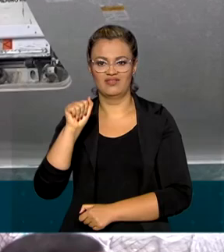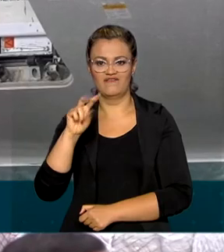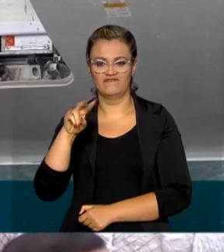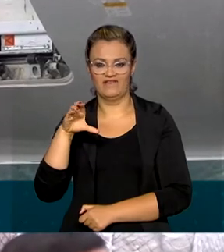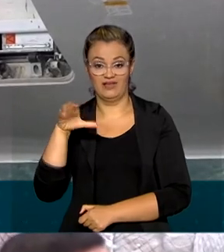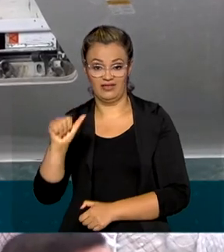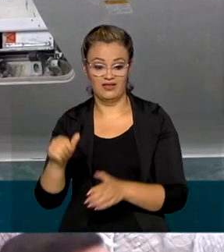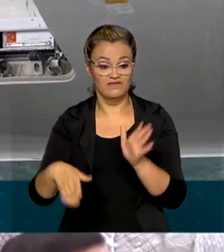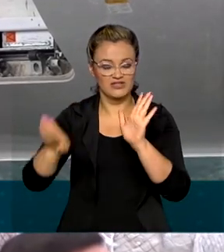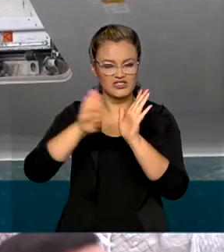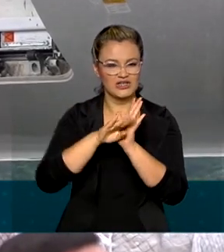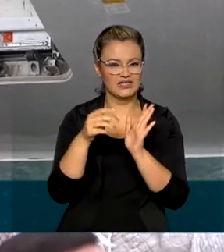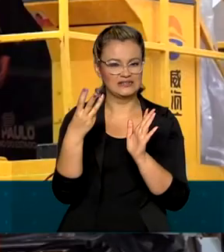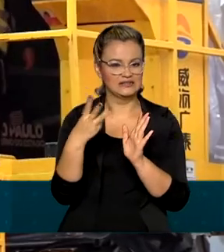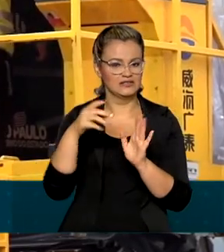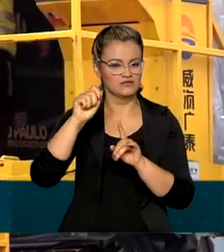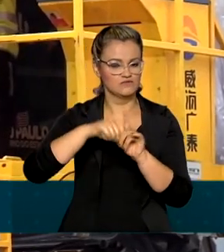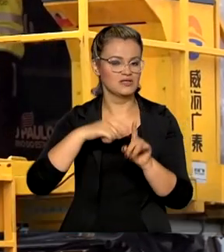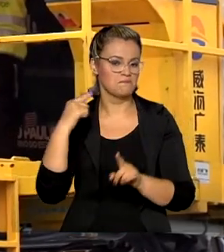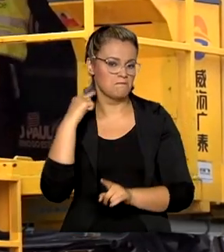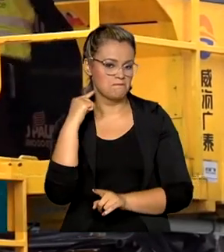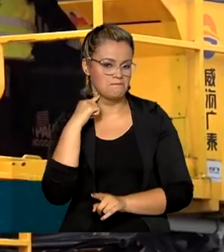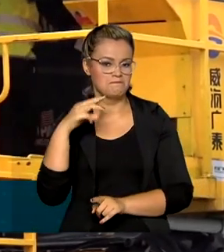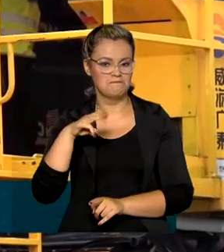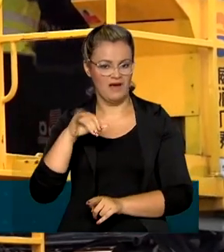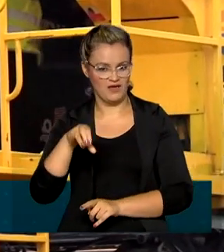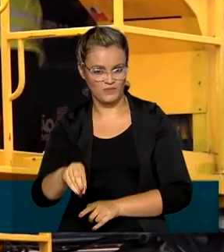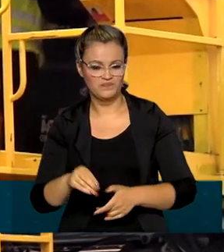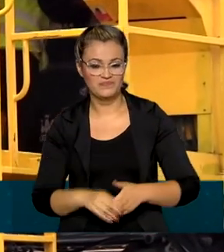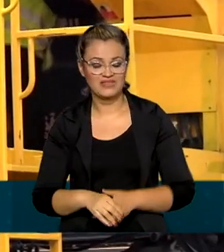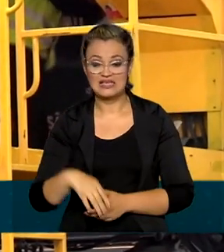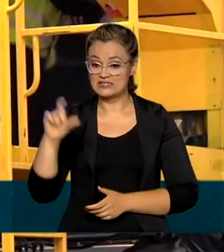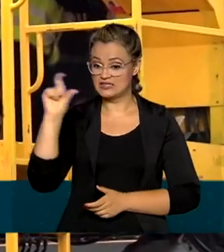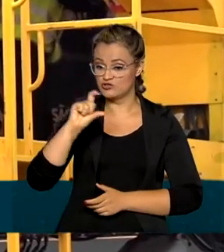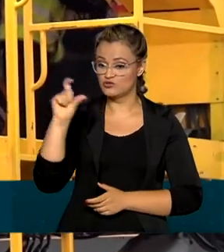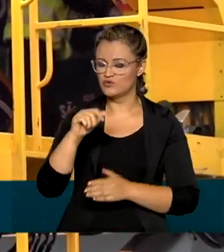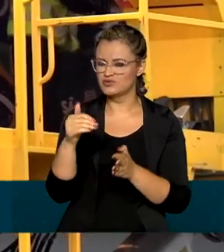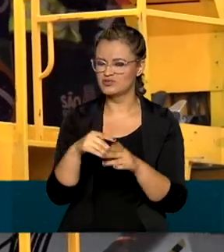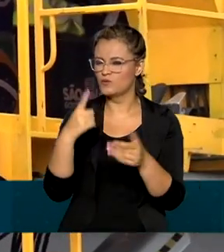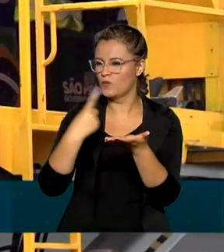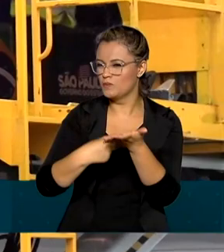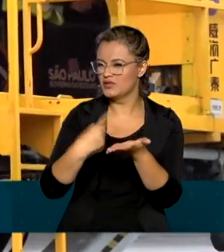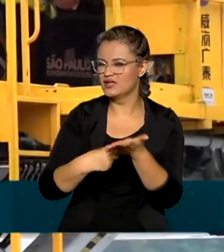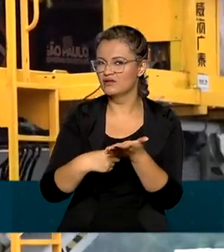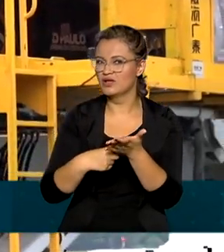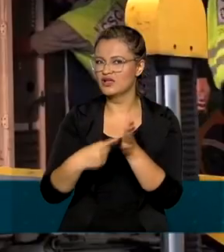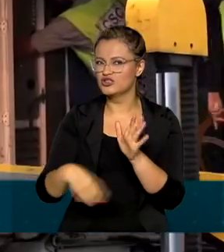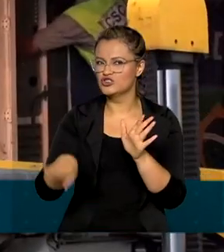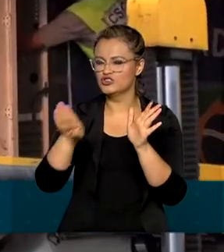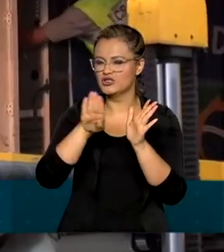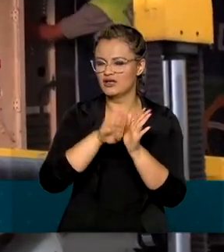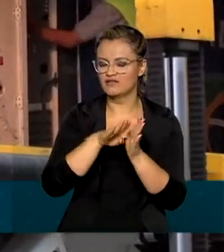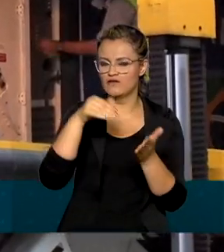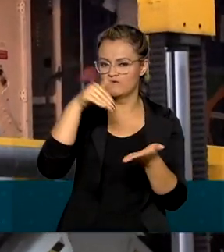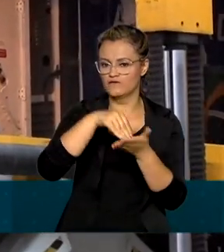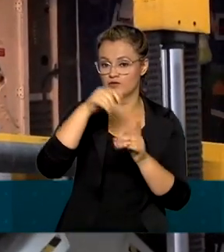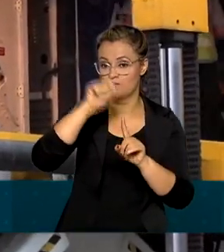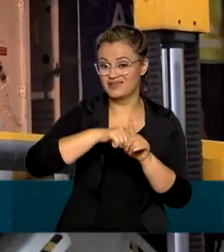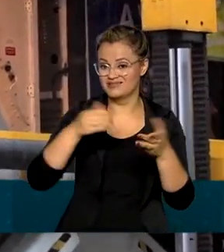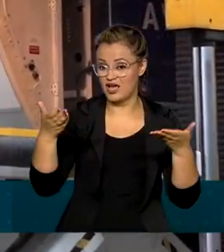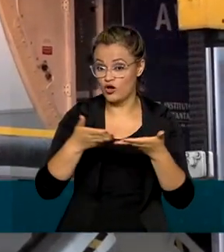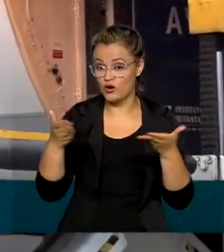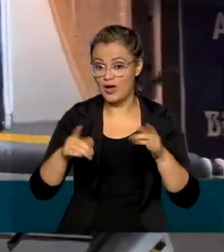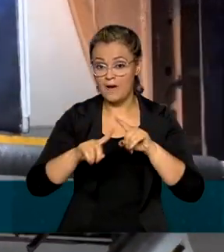ocorrer até o dia 3 de maio. Estas doses estavam previstas inicialmente para entrega até o fim deste mês,